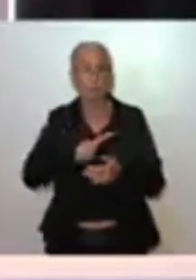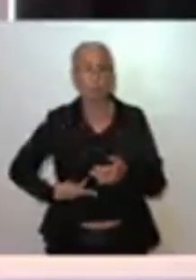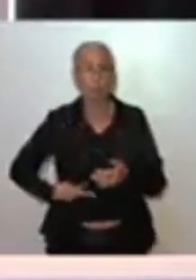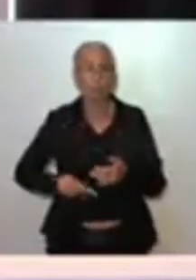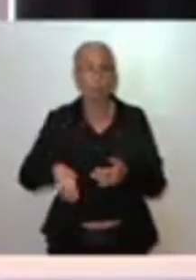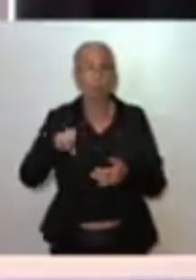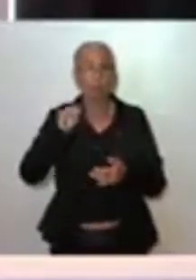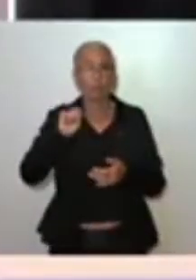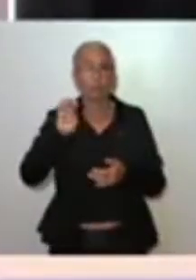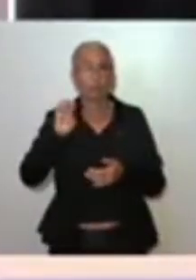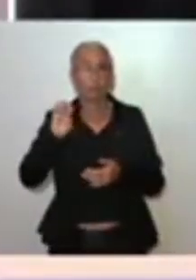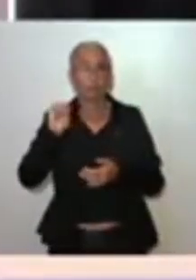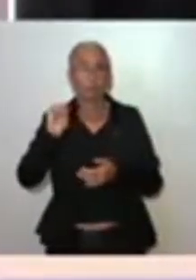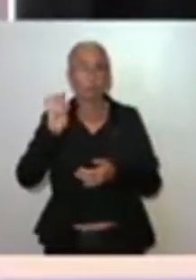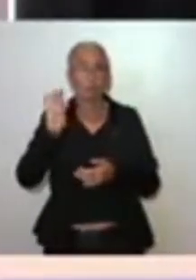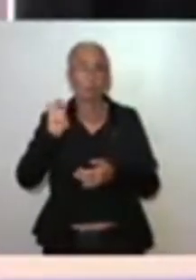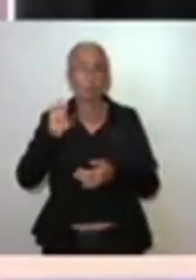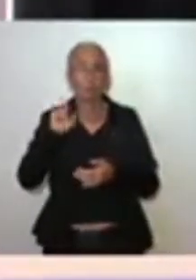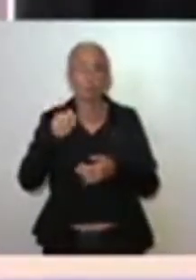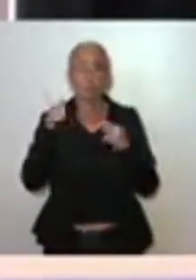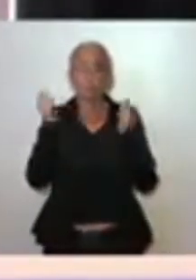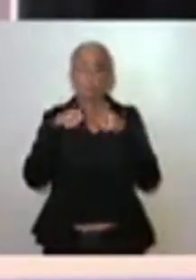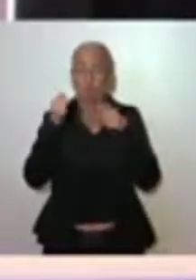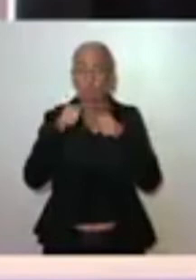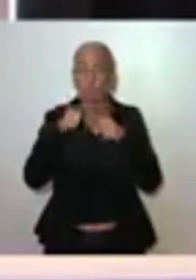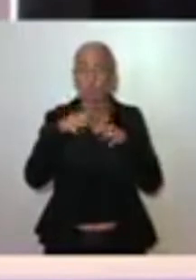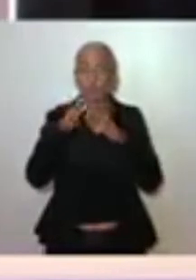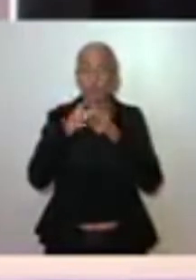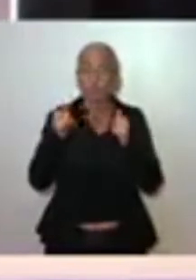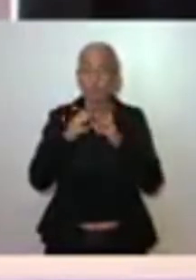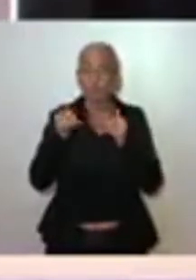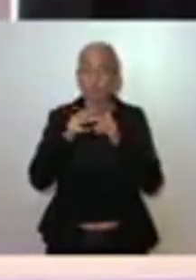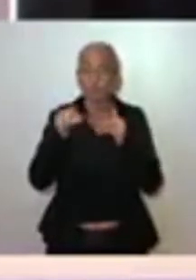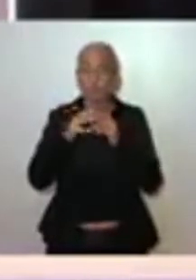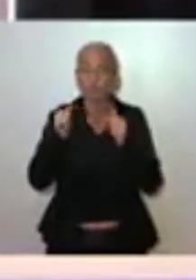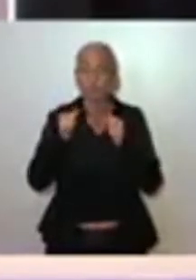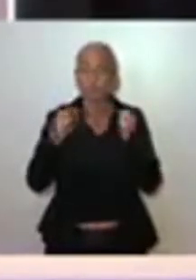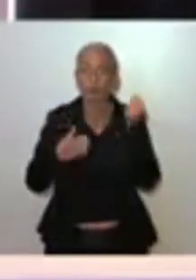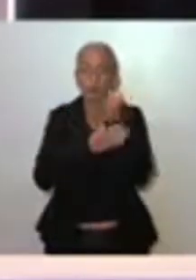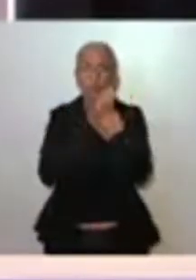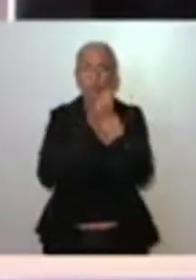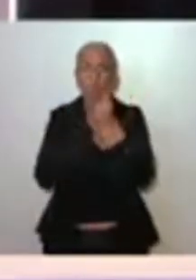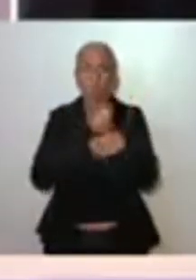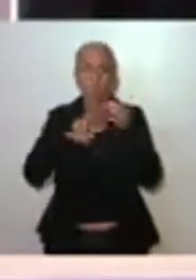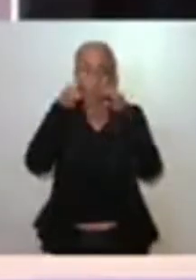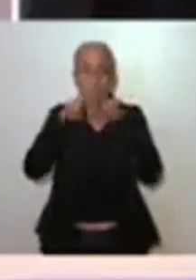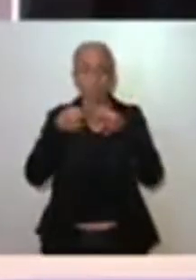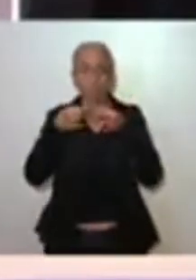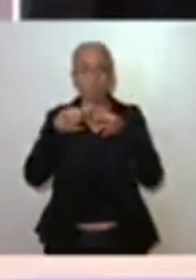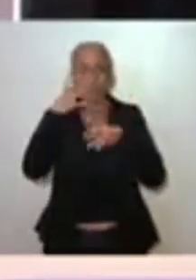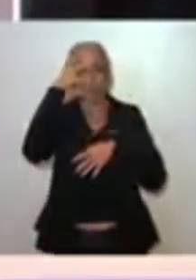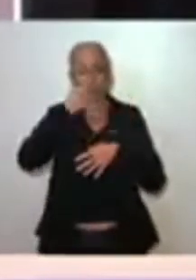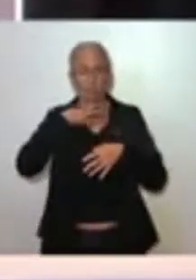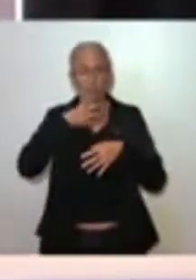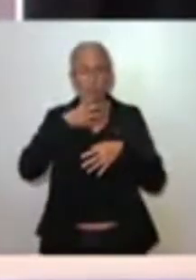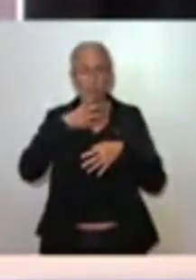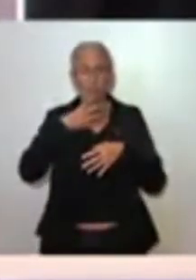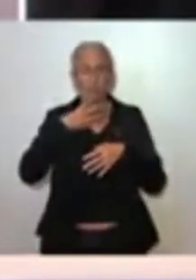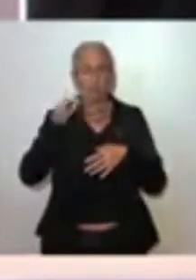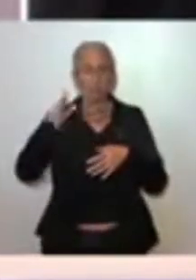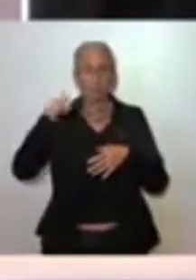aumentamos muita preocupação fizemos licitações tem um sistema de saiba a segurança e imenso mas ninguém pode